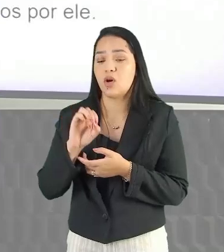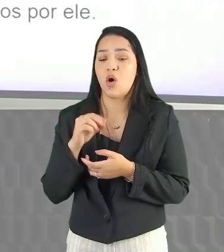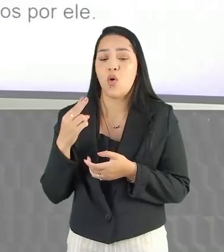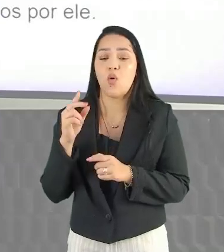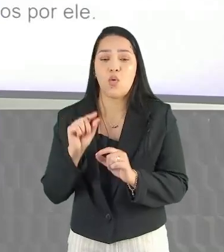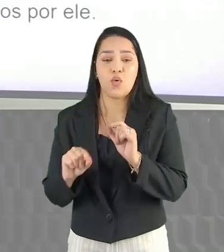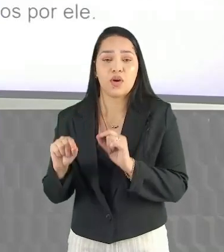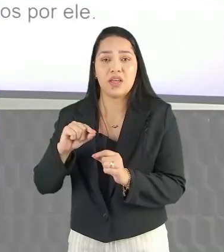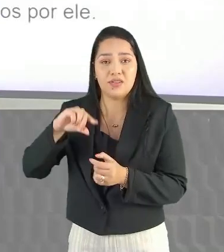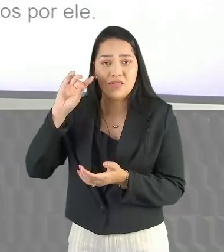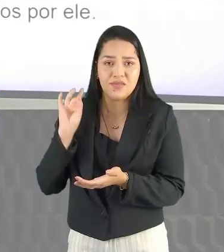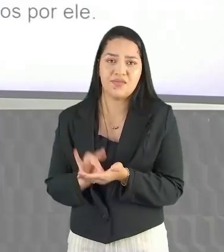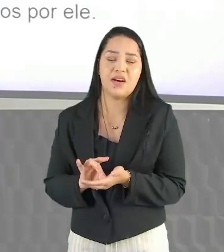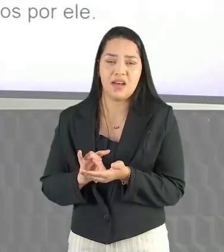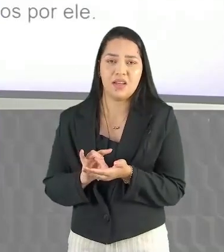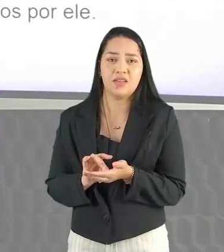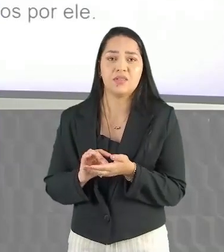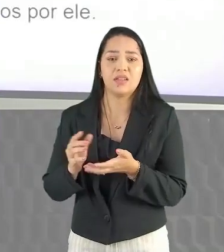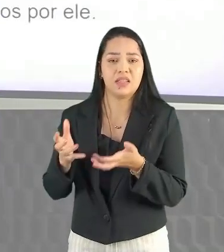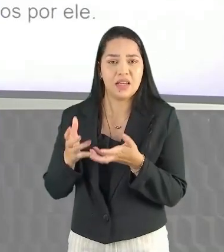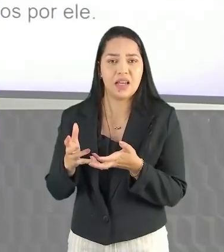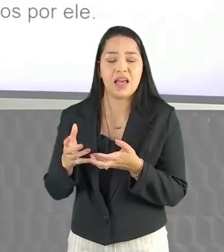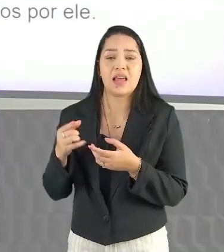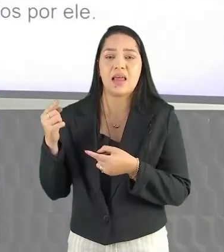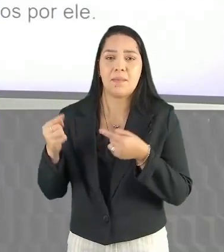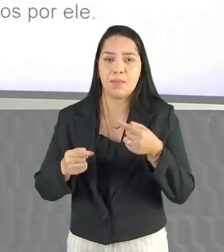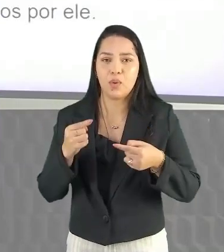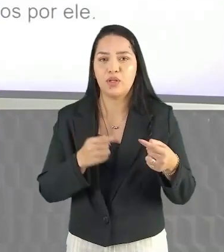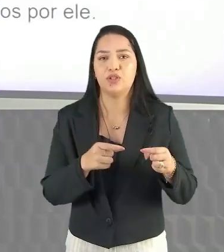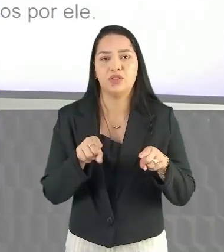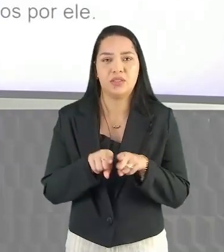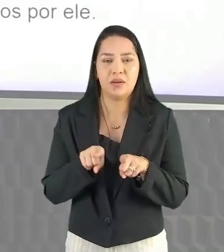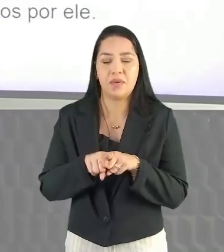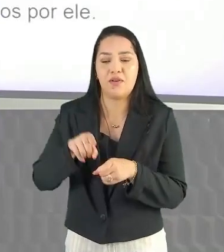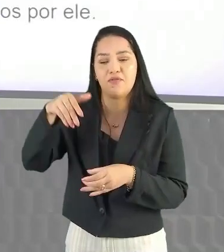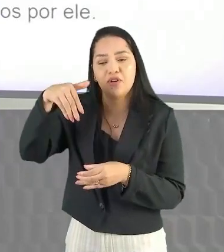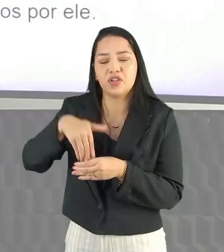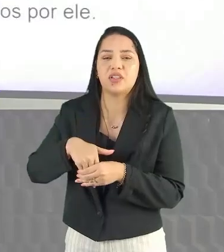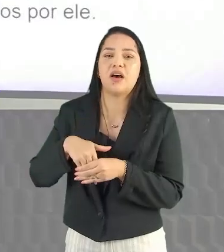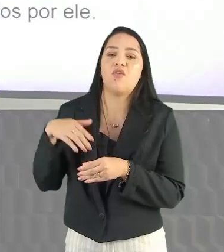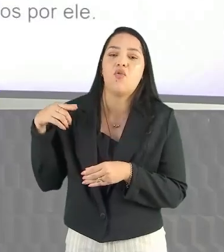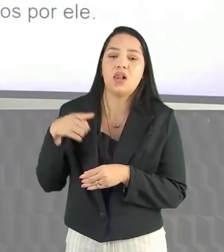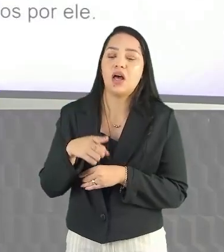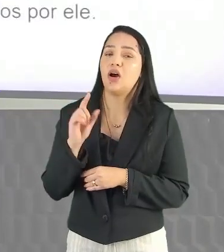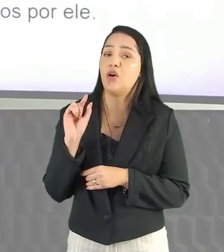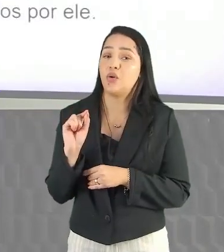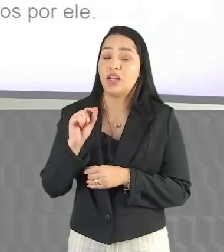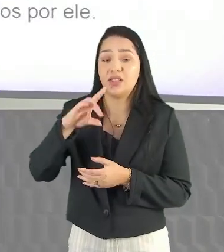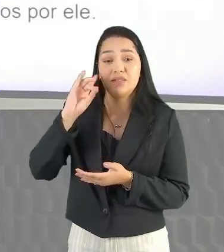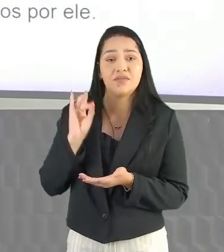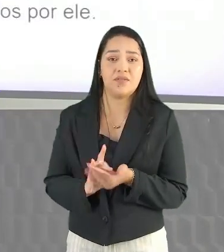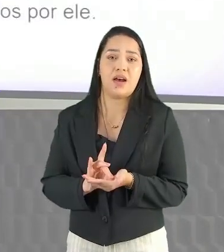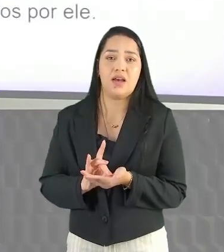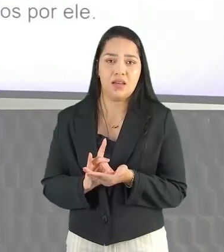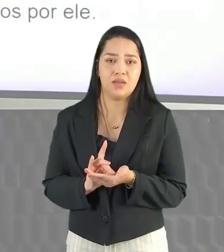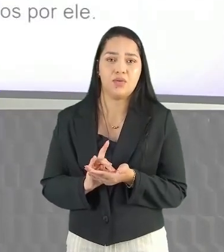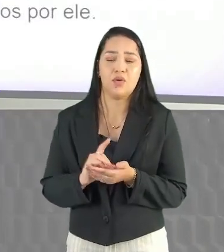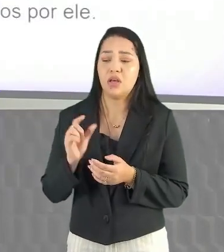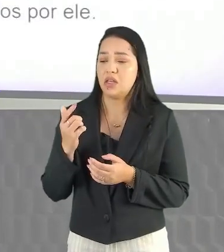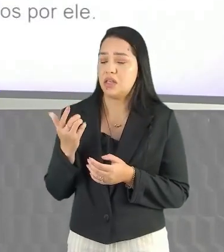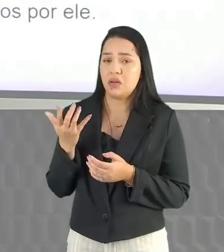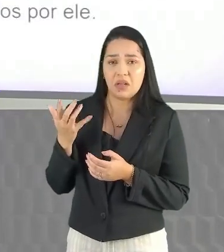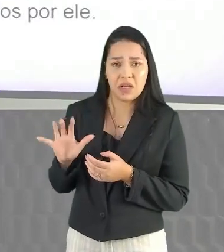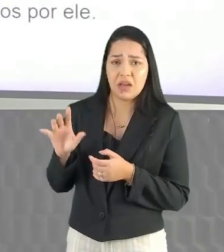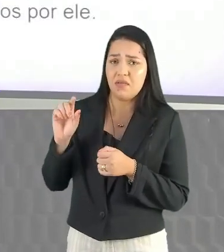seja, e principalmente na política, eles votavam no candidato que ele então definisse. Aquele que não